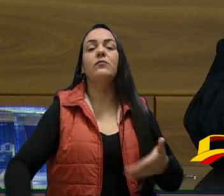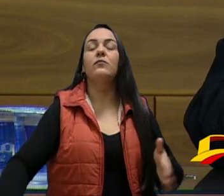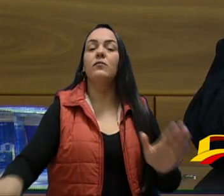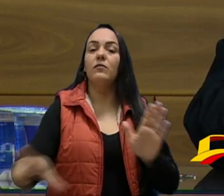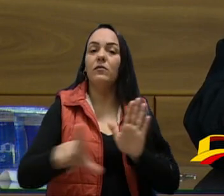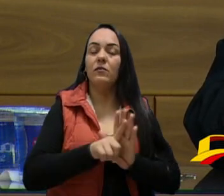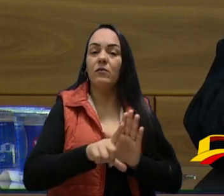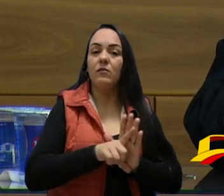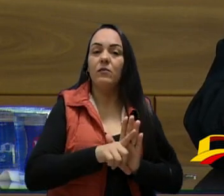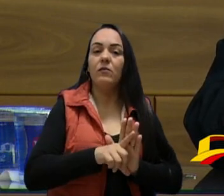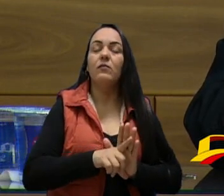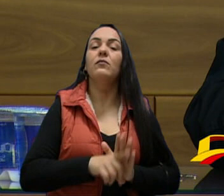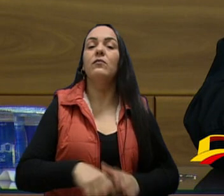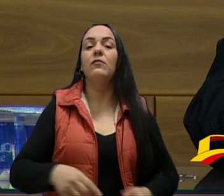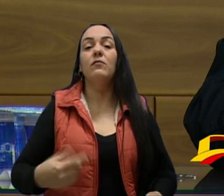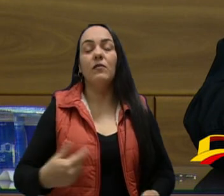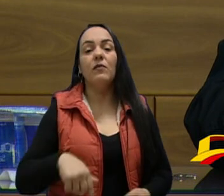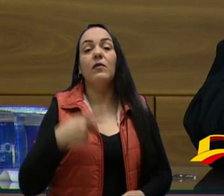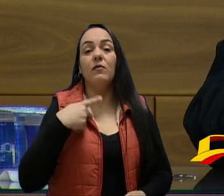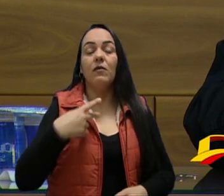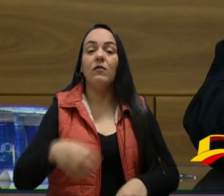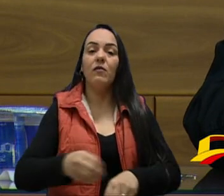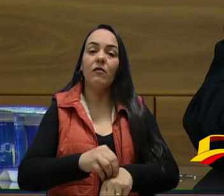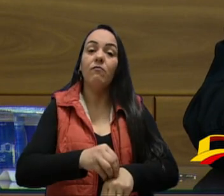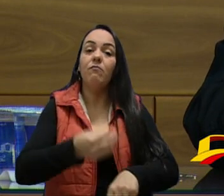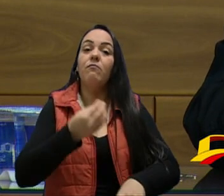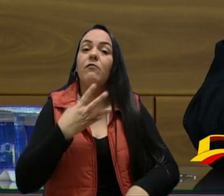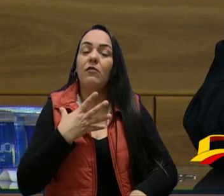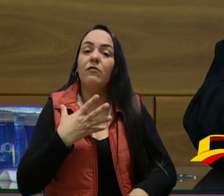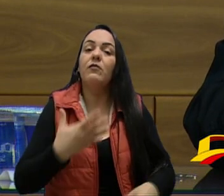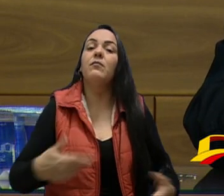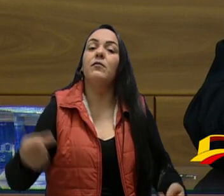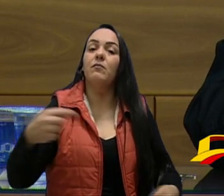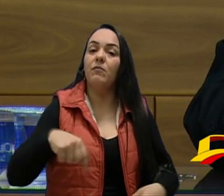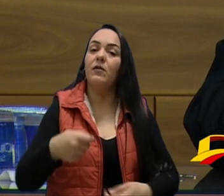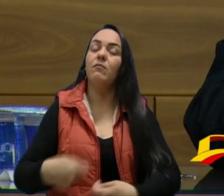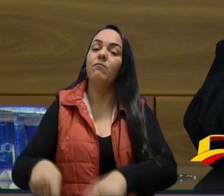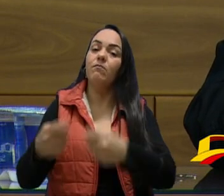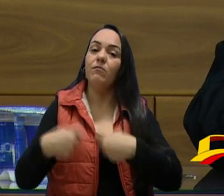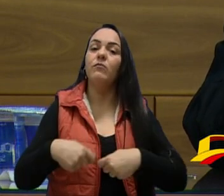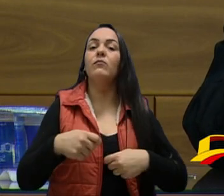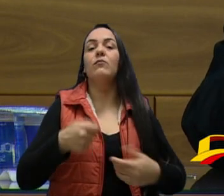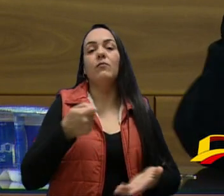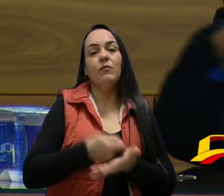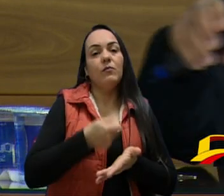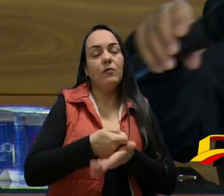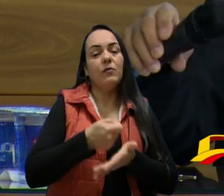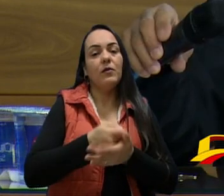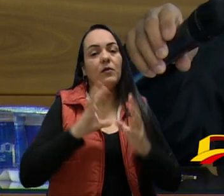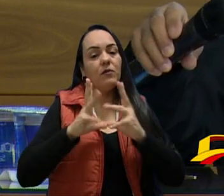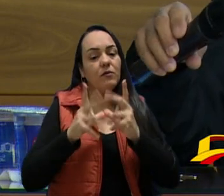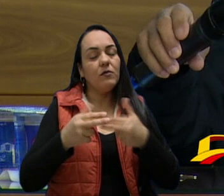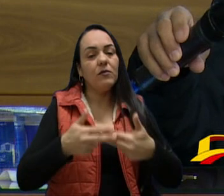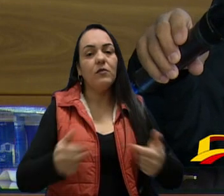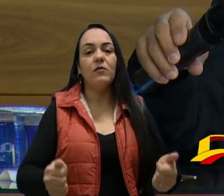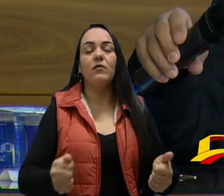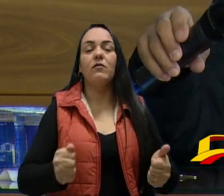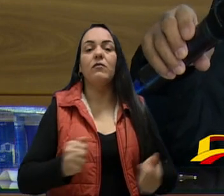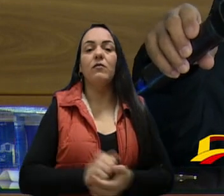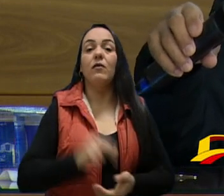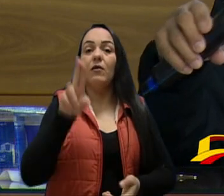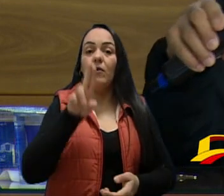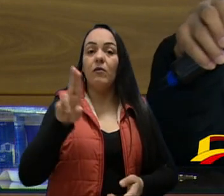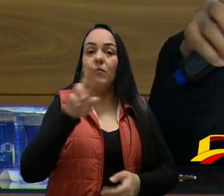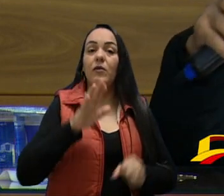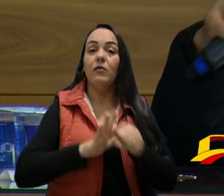tivemos essa informação ontem e deve nos ajudar a fazer frente a todas essas despesas o 75 milhões são